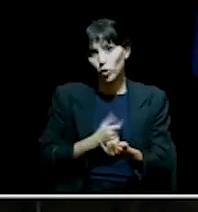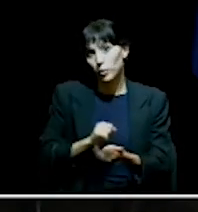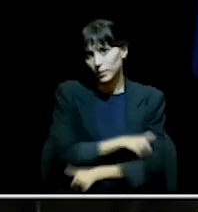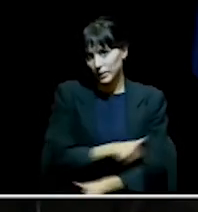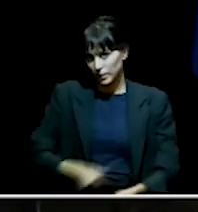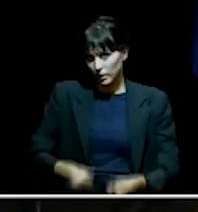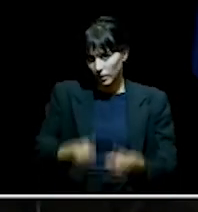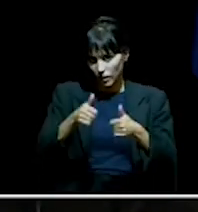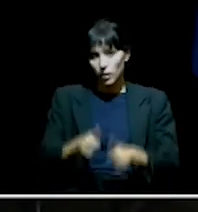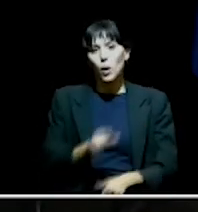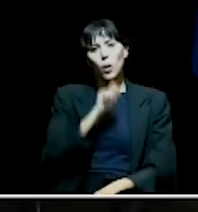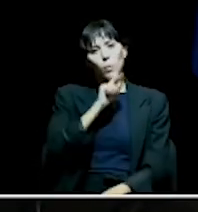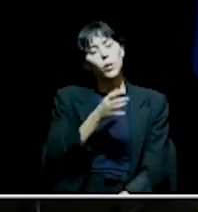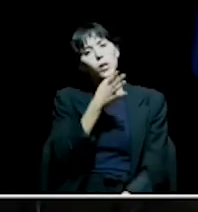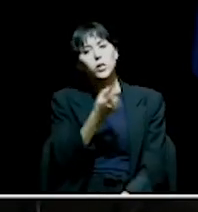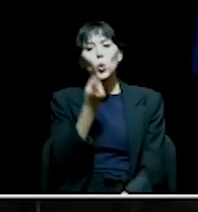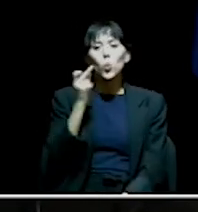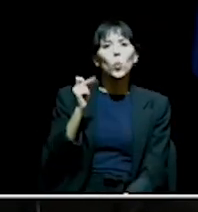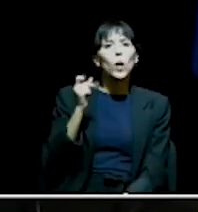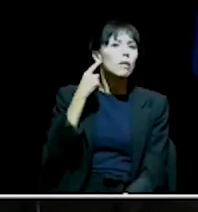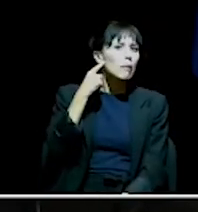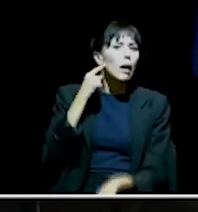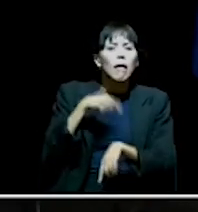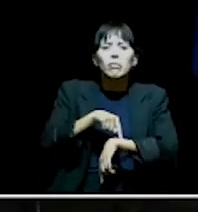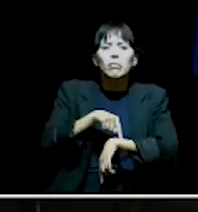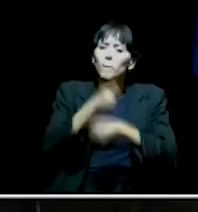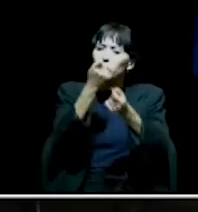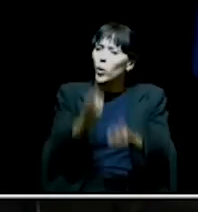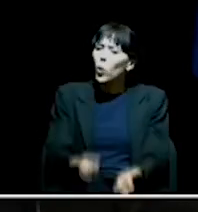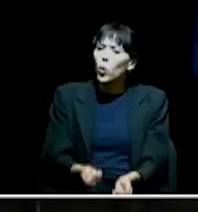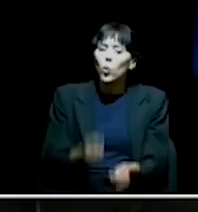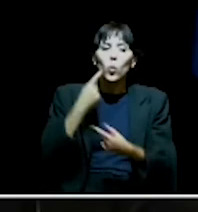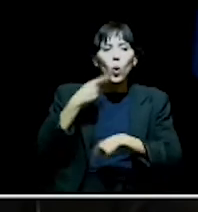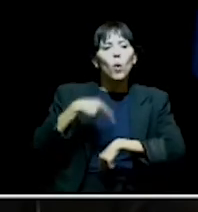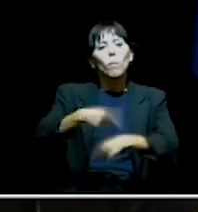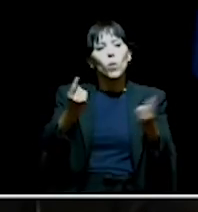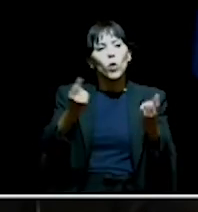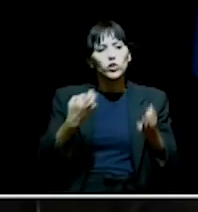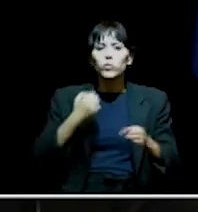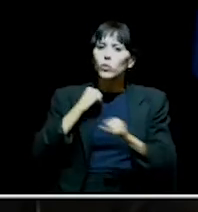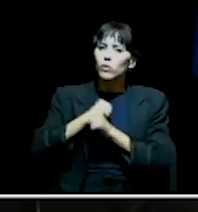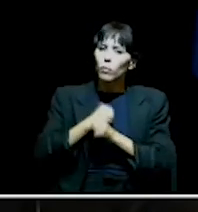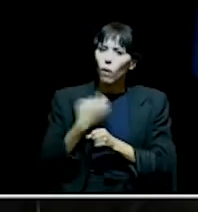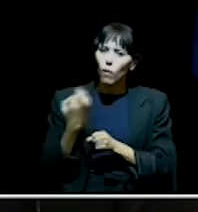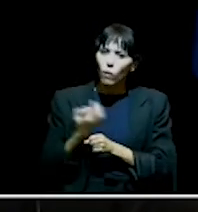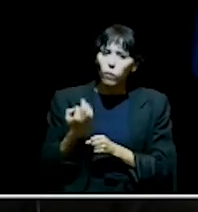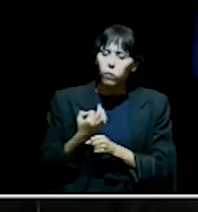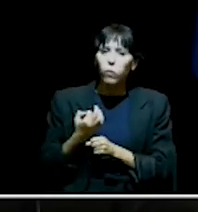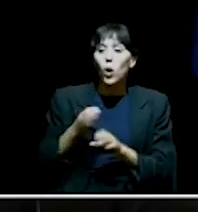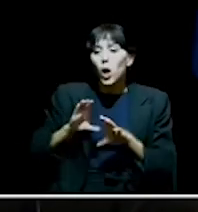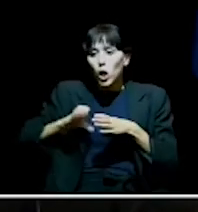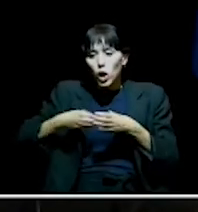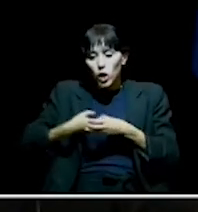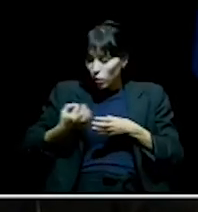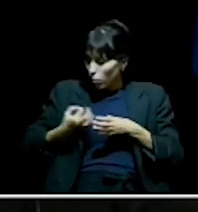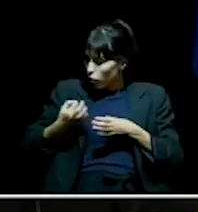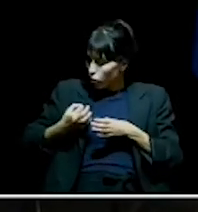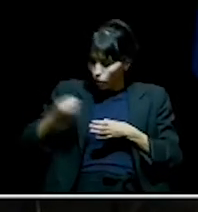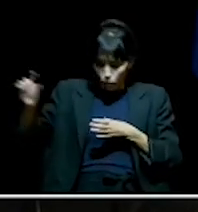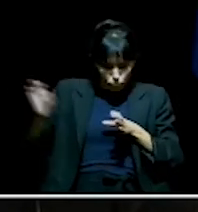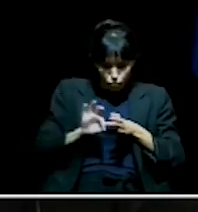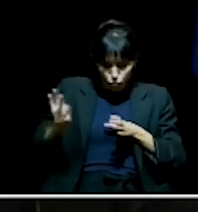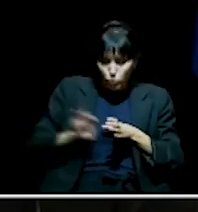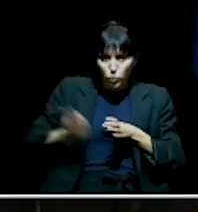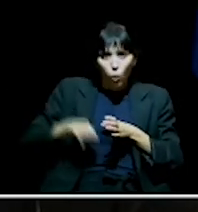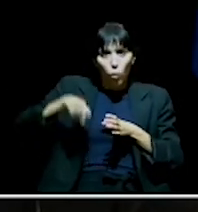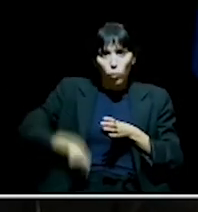cidade. Podem dizer que um ano é pouco tempo e que é pouco tempo para mostrar o trabalho, principalmente para uma equipa acabada de chegar